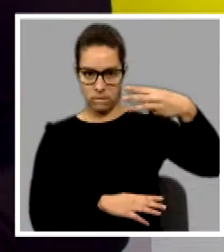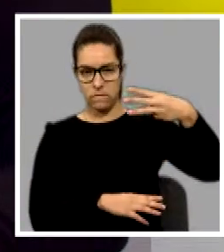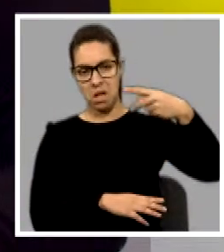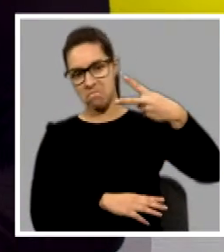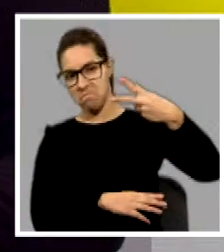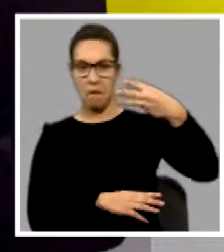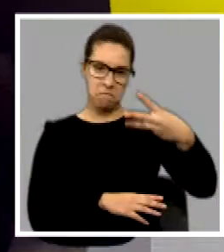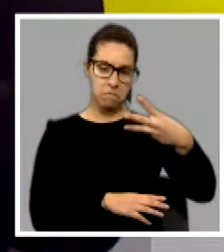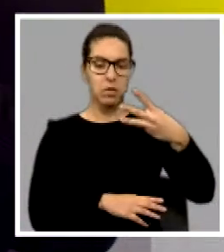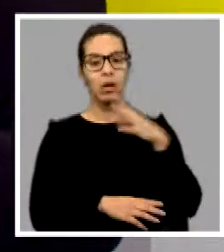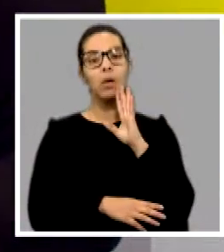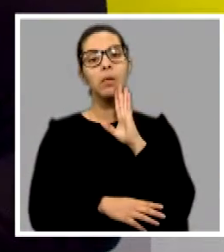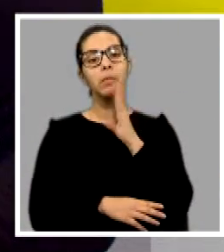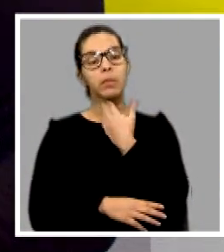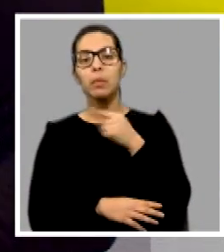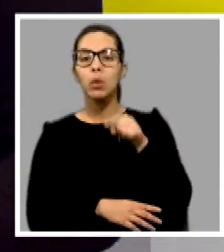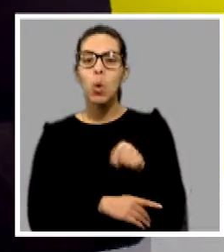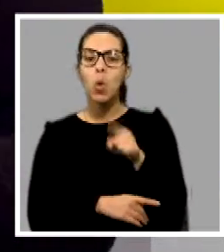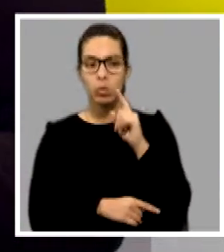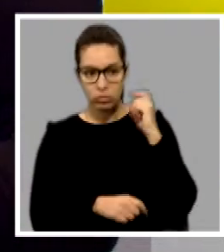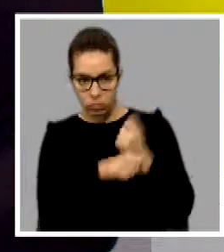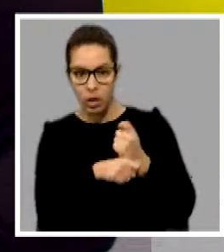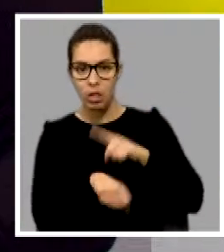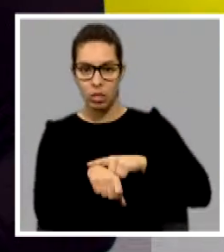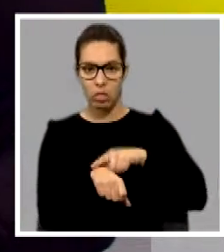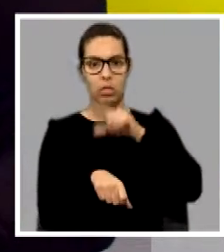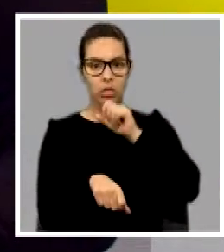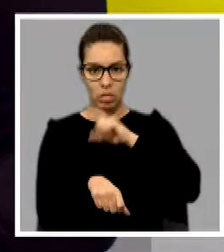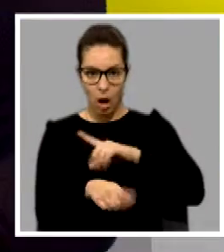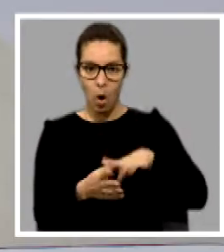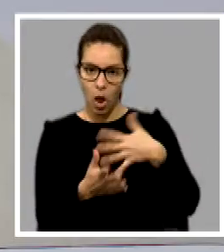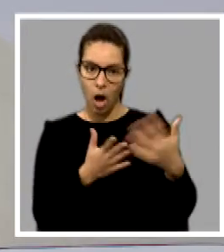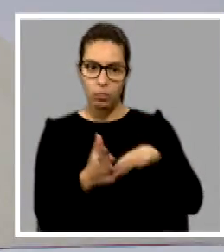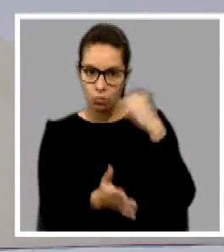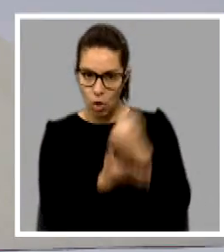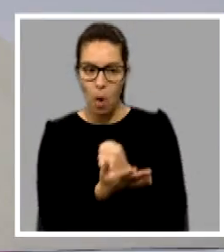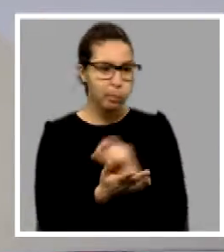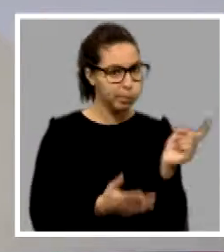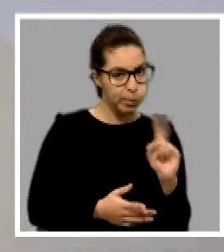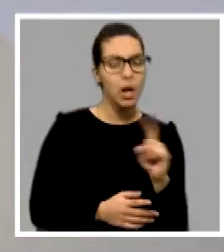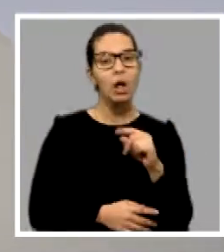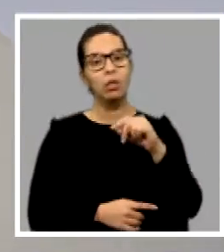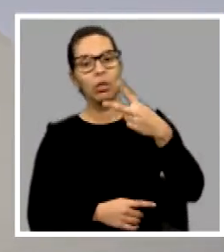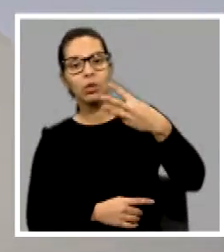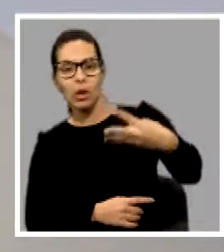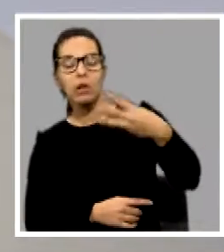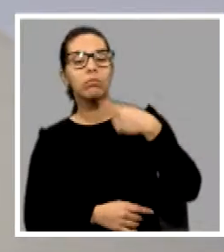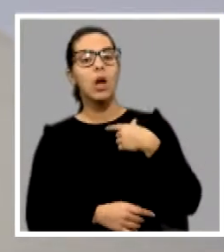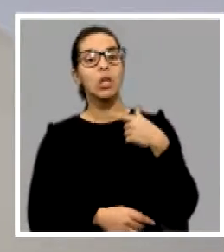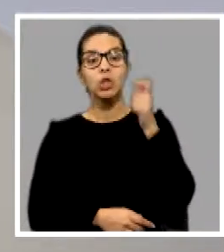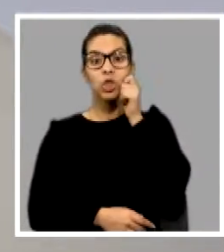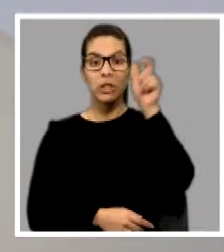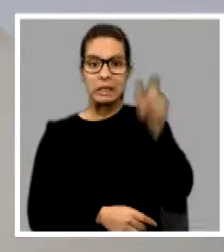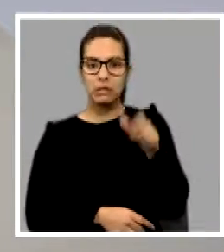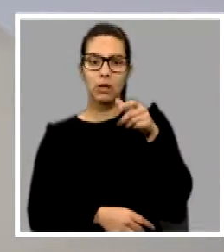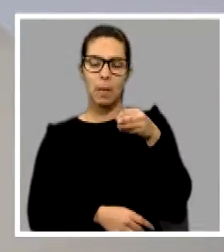duas ou três gravações feitas, no caso de enfim, depois não podermos cumprir ali os horários, e havia tudo toque. Muito rígido, não é? Sim. Mas